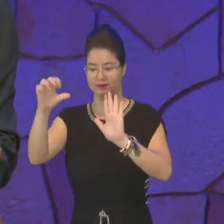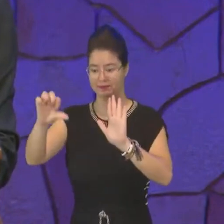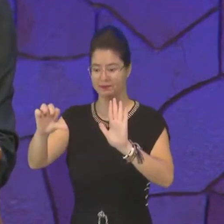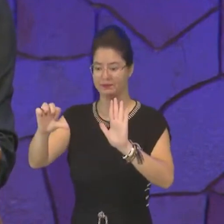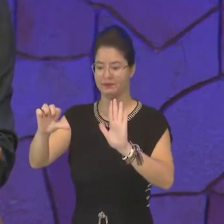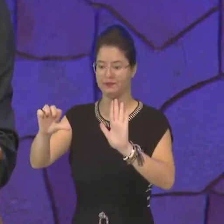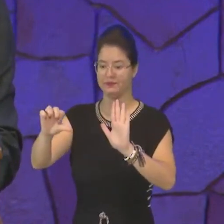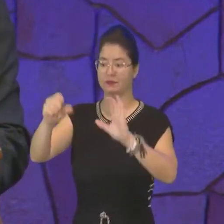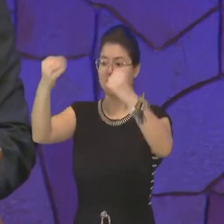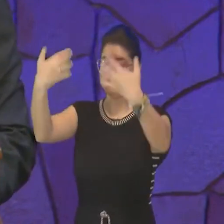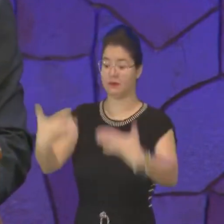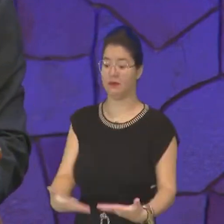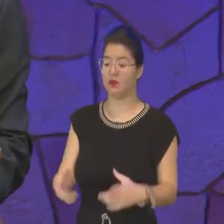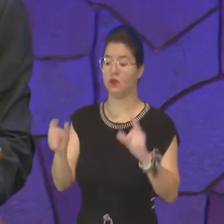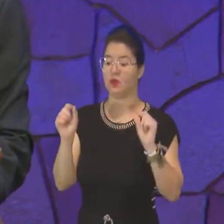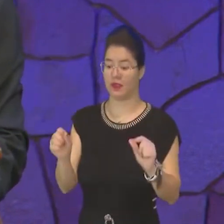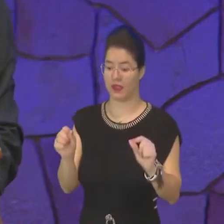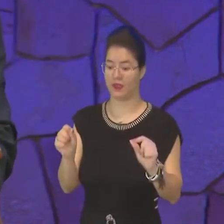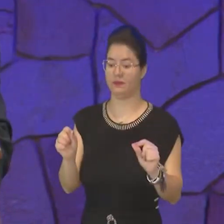assim: